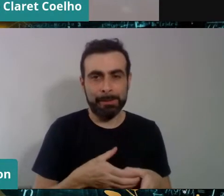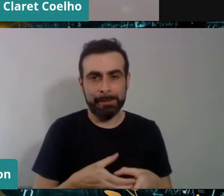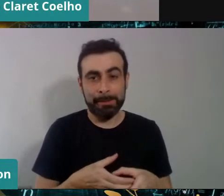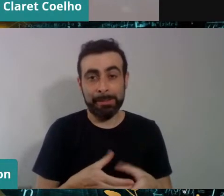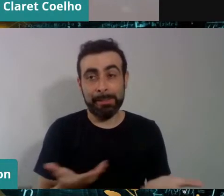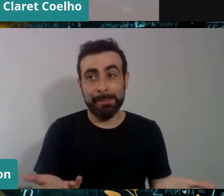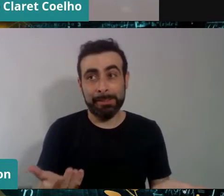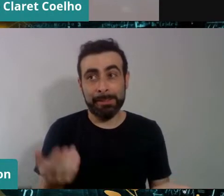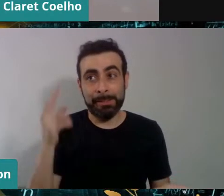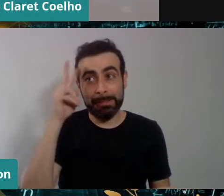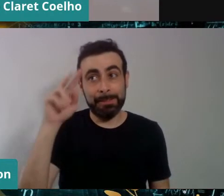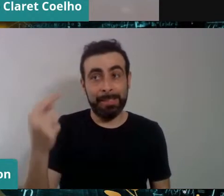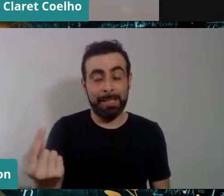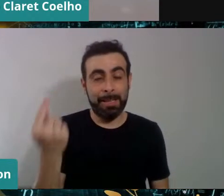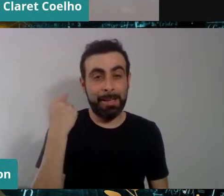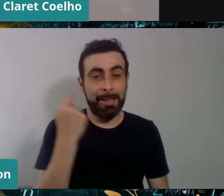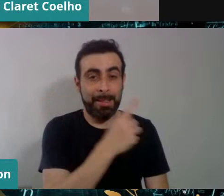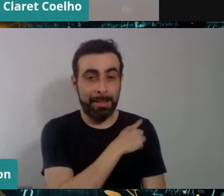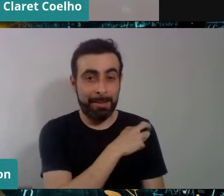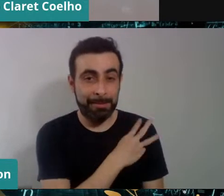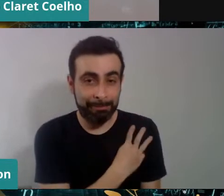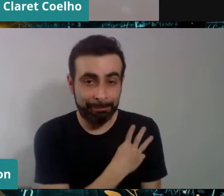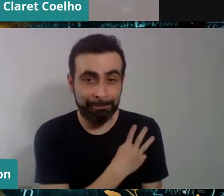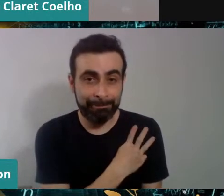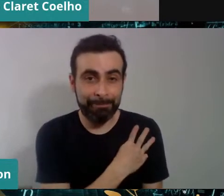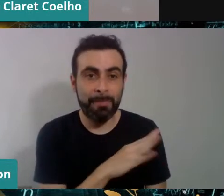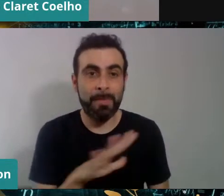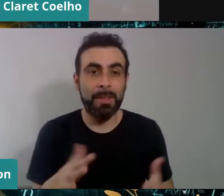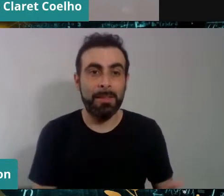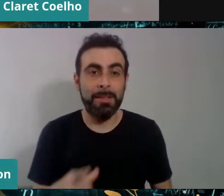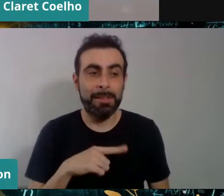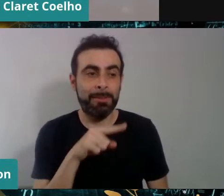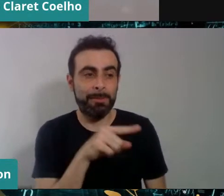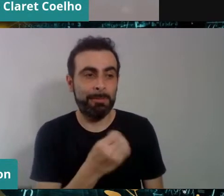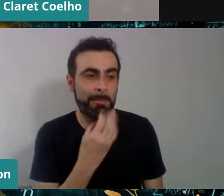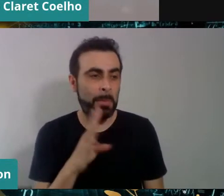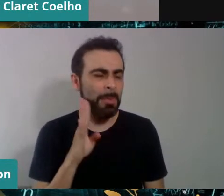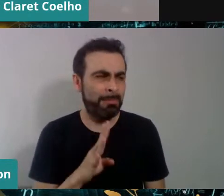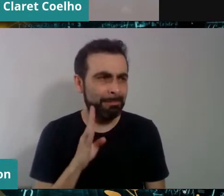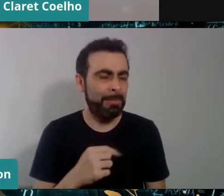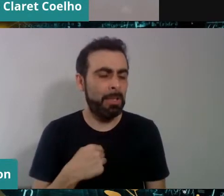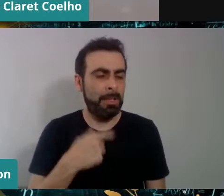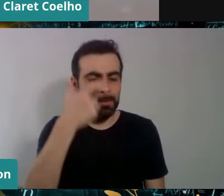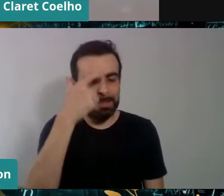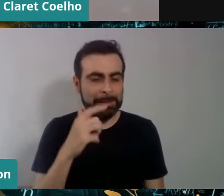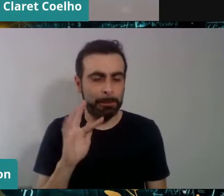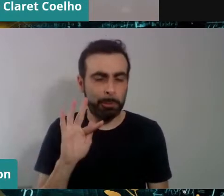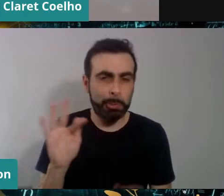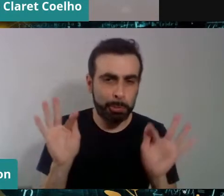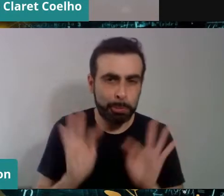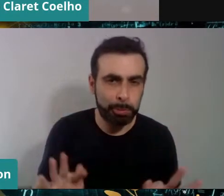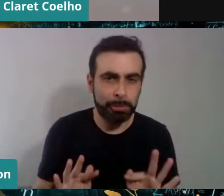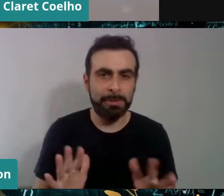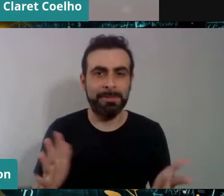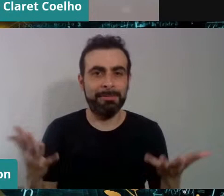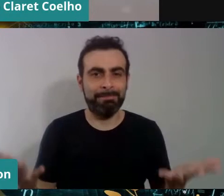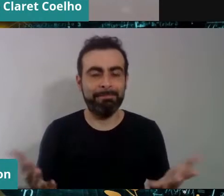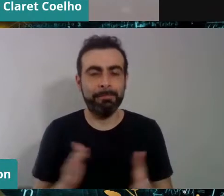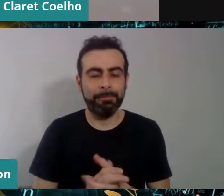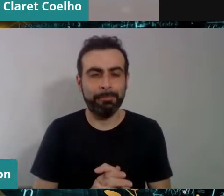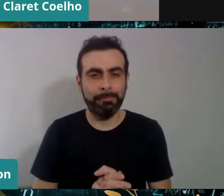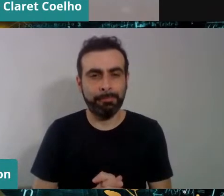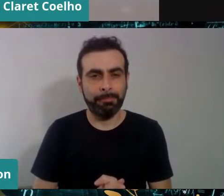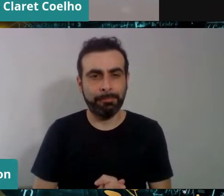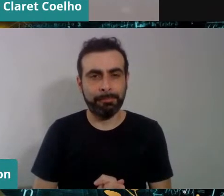aplicação. Então, foi uma coisa assim, muito bacana, muito gratificante, né? E aí, então,